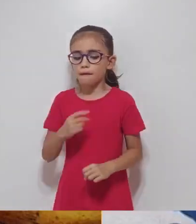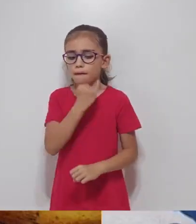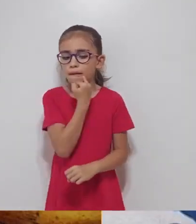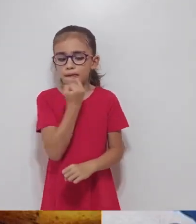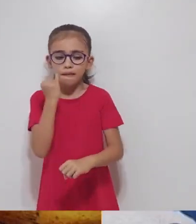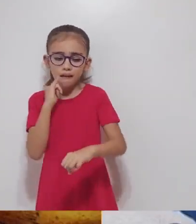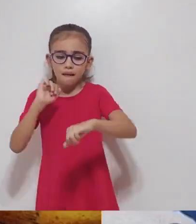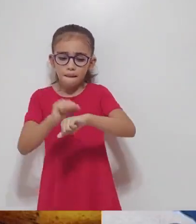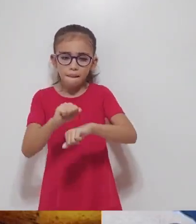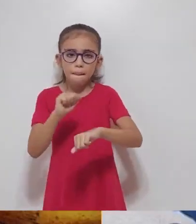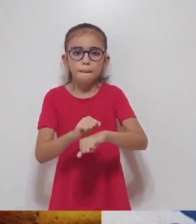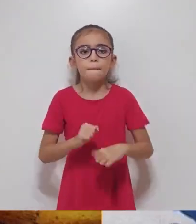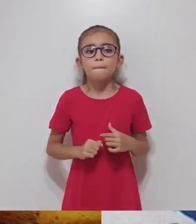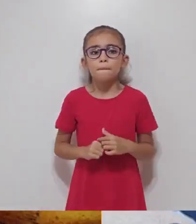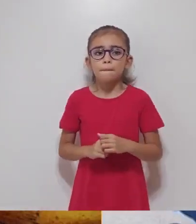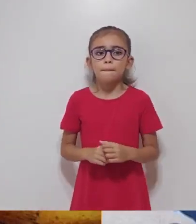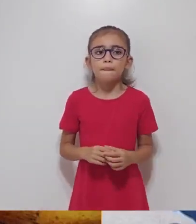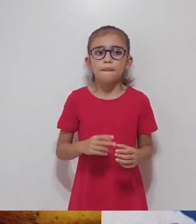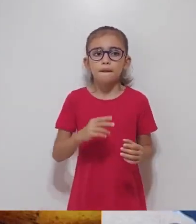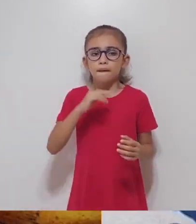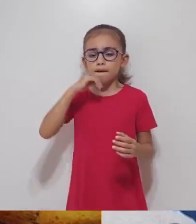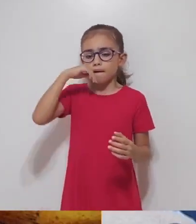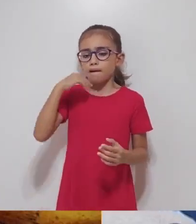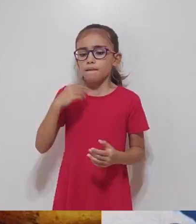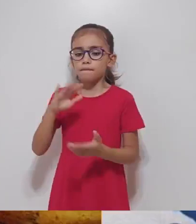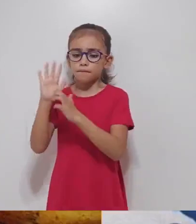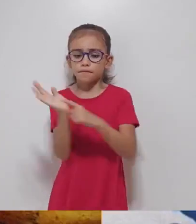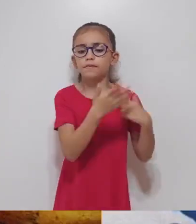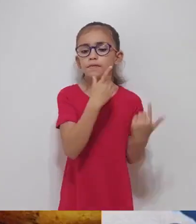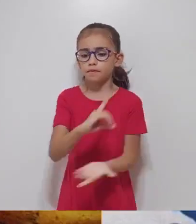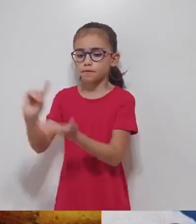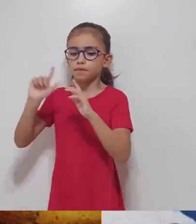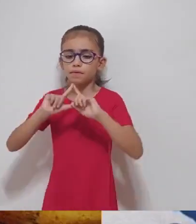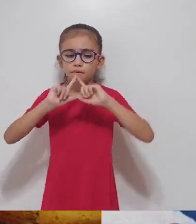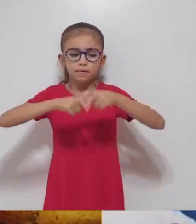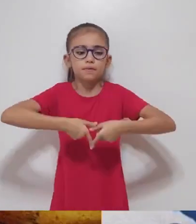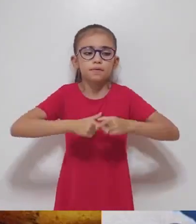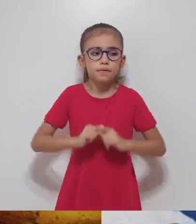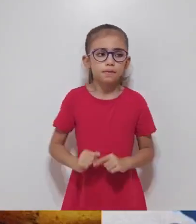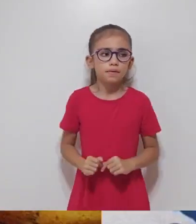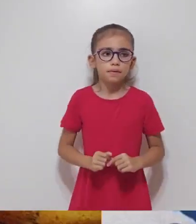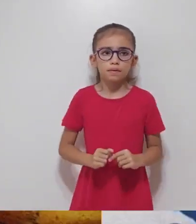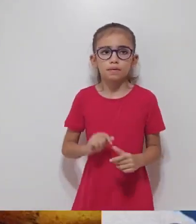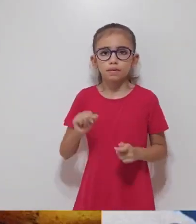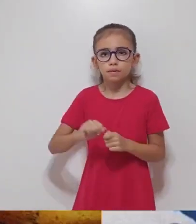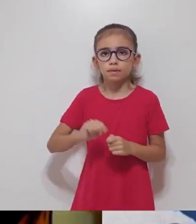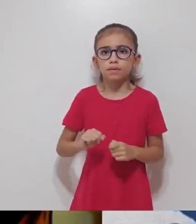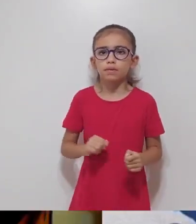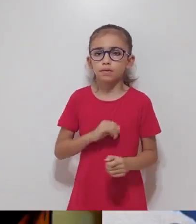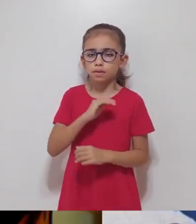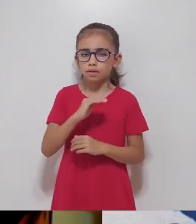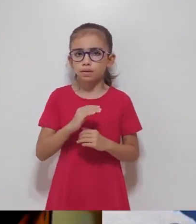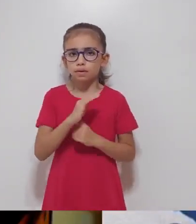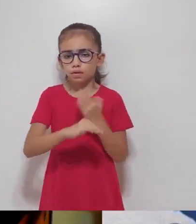de Isaac, de Jacó, prova que és o Deus de Israel e que fiz tudo de acordo com a tua